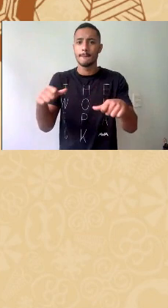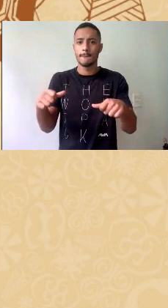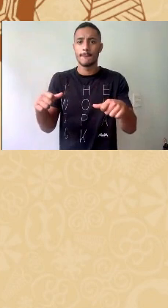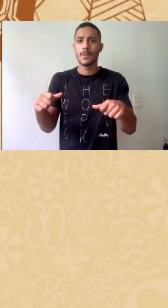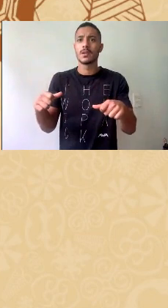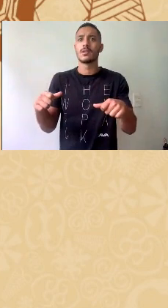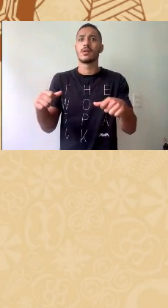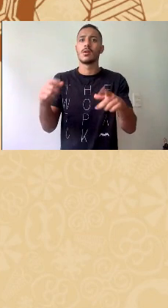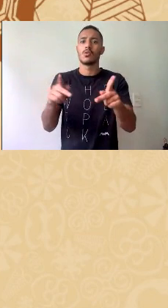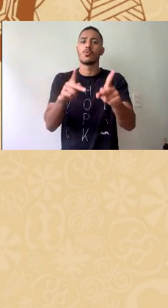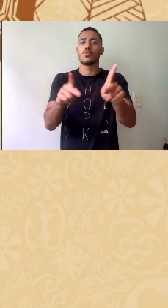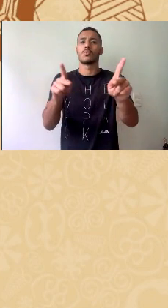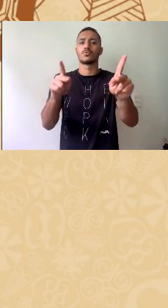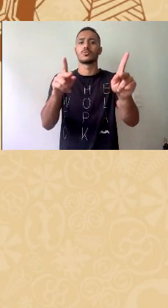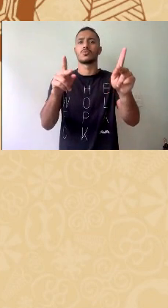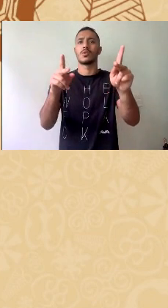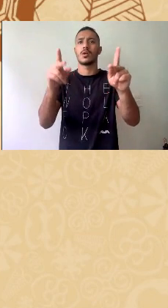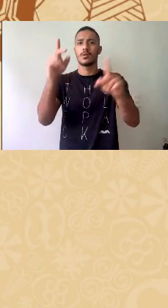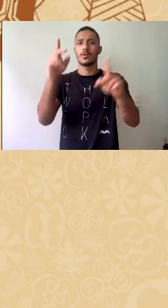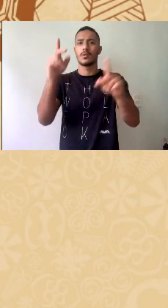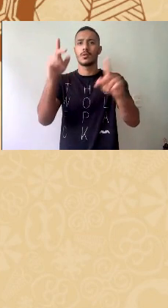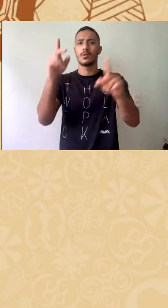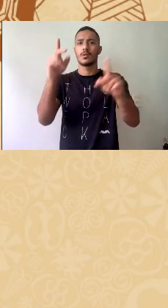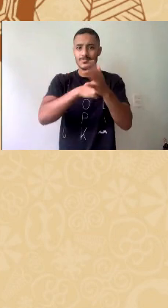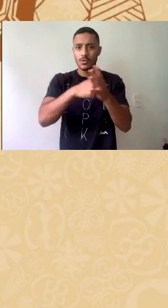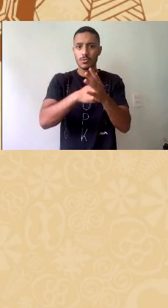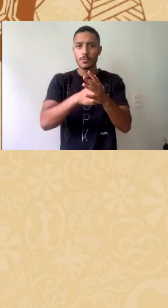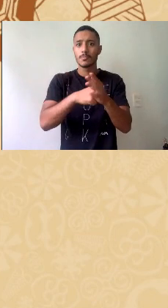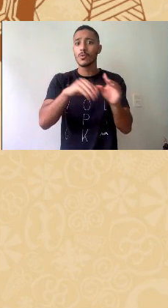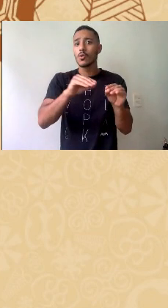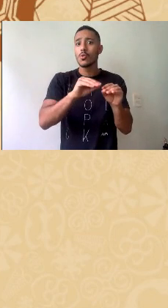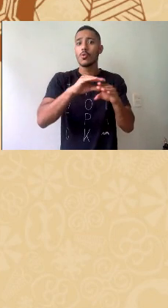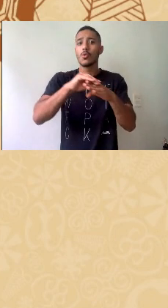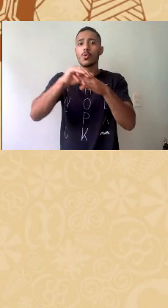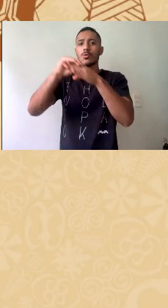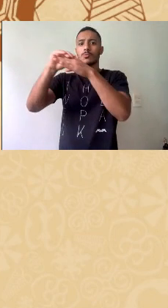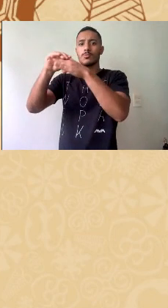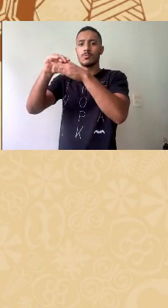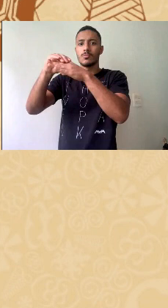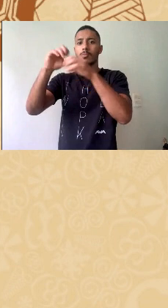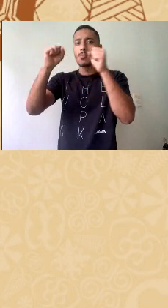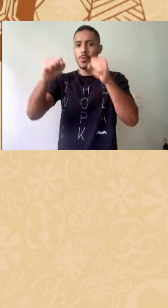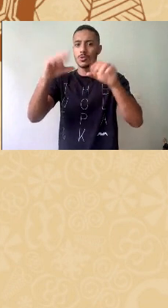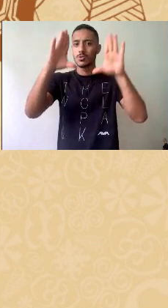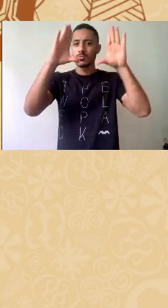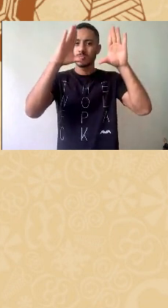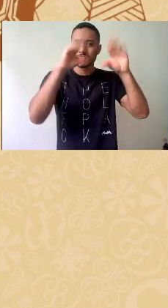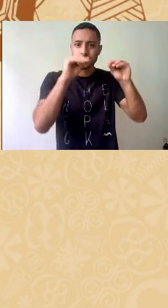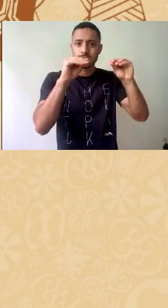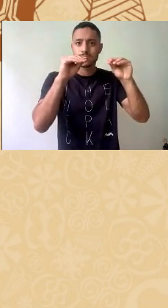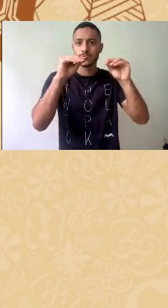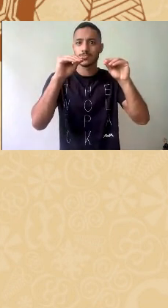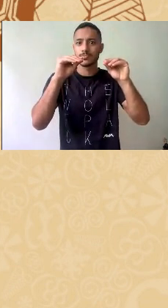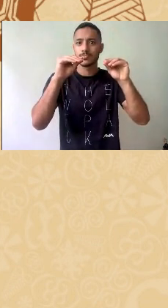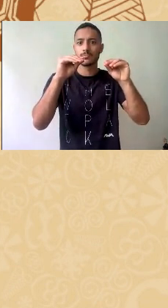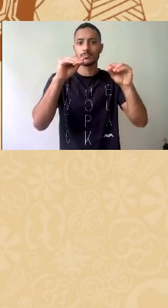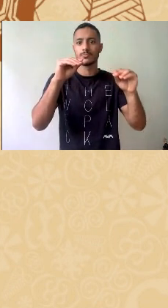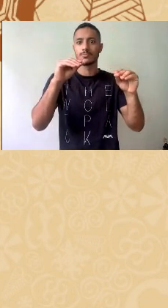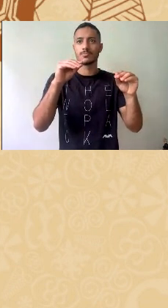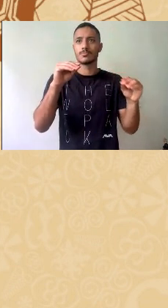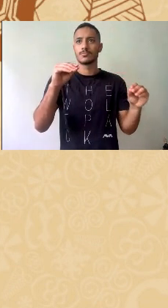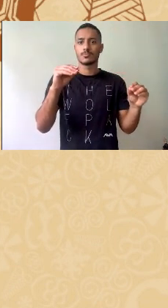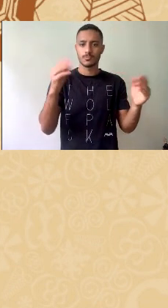Bem, trouxe aqui, pode fechar esse slide todo, Mari. Bem, eu acho